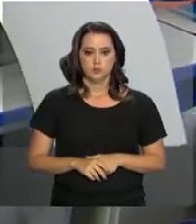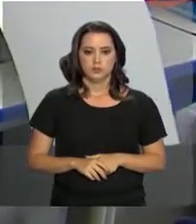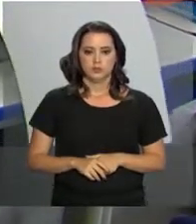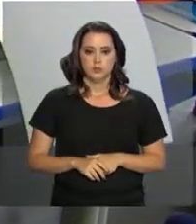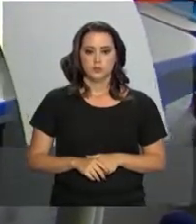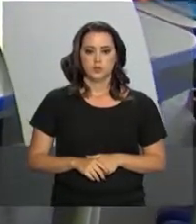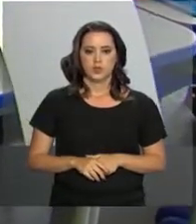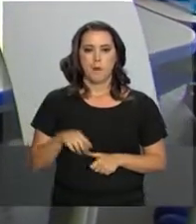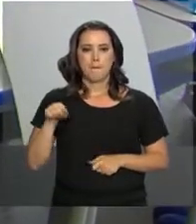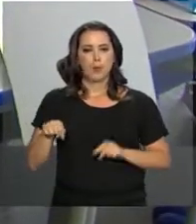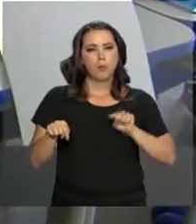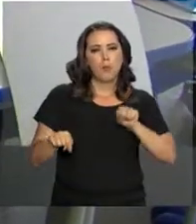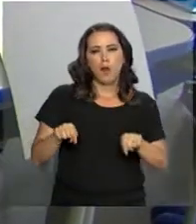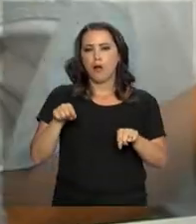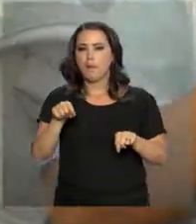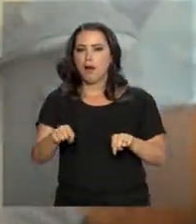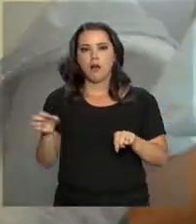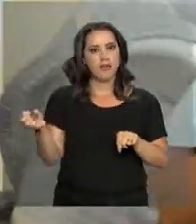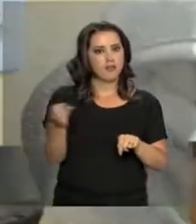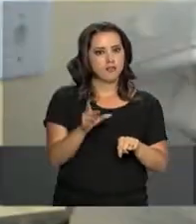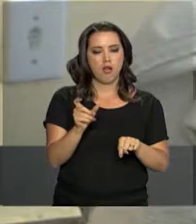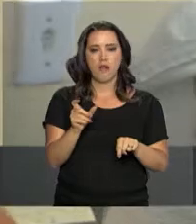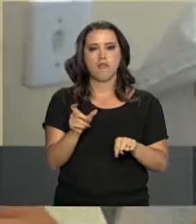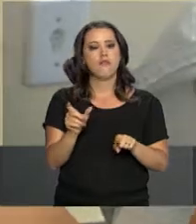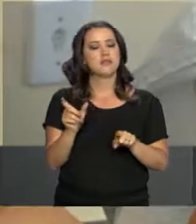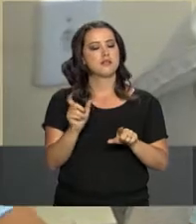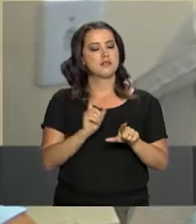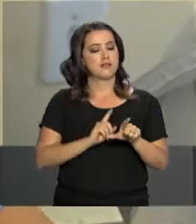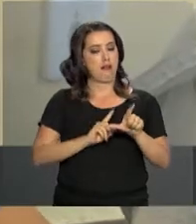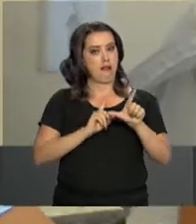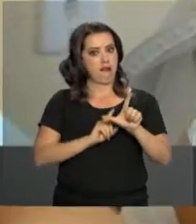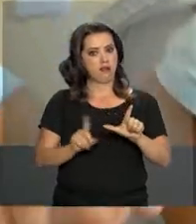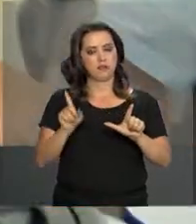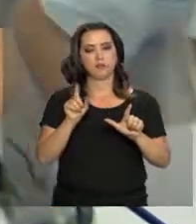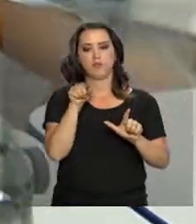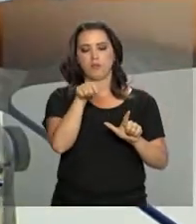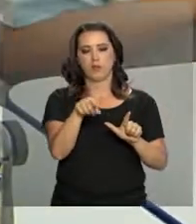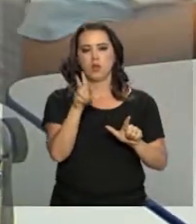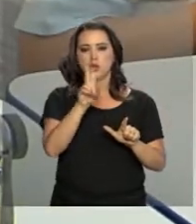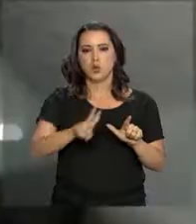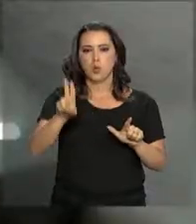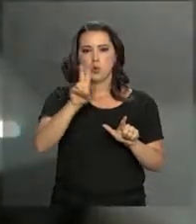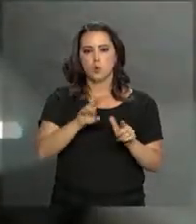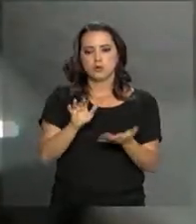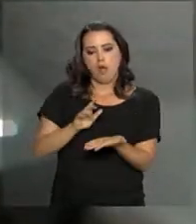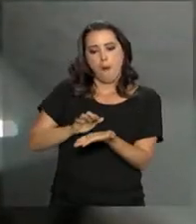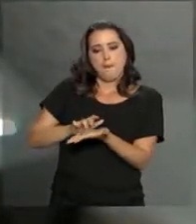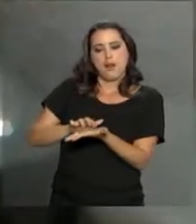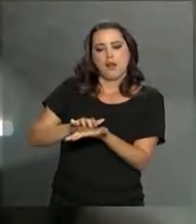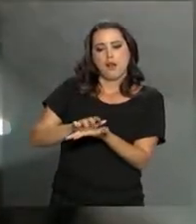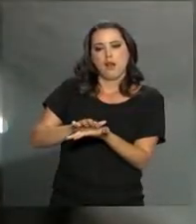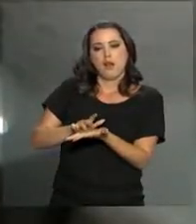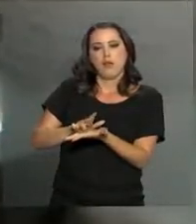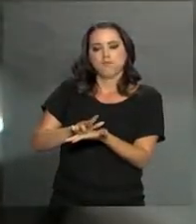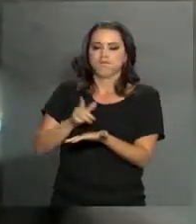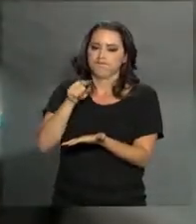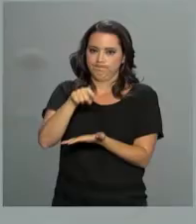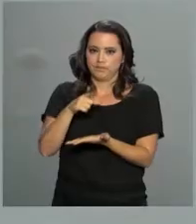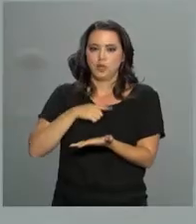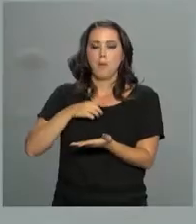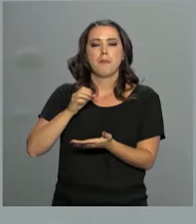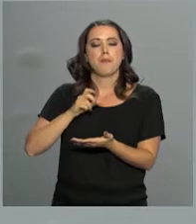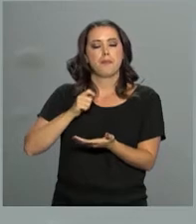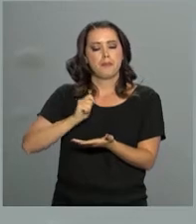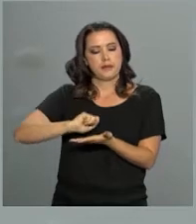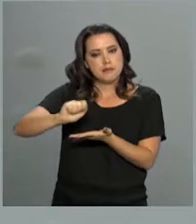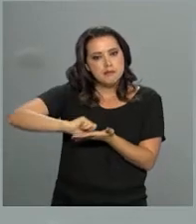De ponto em ponto, novas letras. Pedro Henrique, de 12 anos, usa a máquina de Braille para escrever e sabe direitinho o